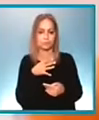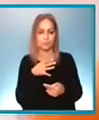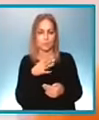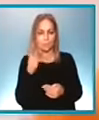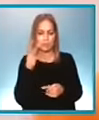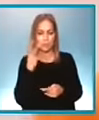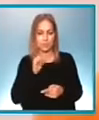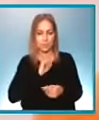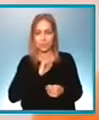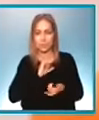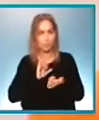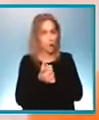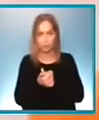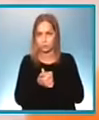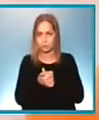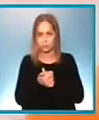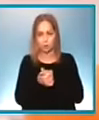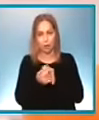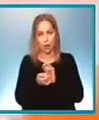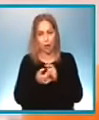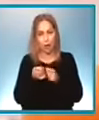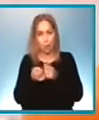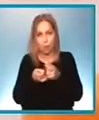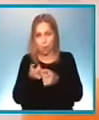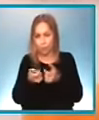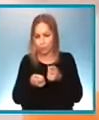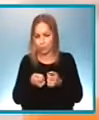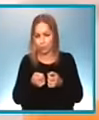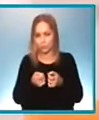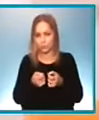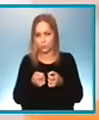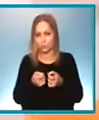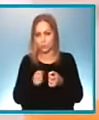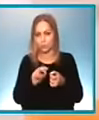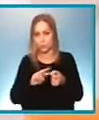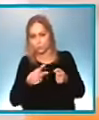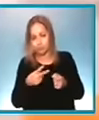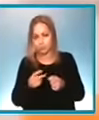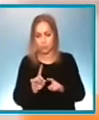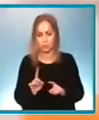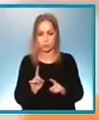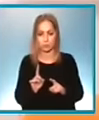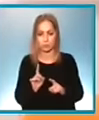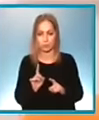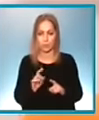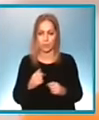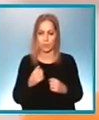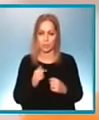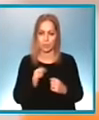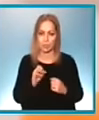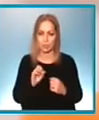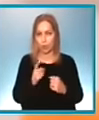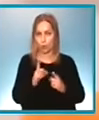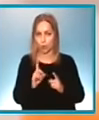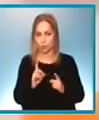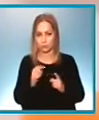vida mudou. Aos poucos, não foi assim, agora eu vou cantar o fado. Não, nem pensar,